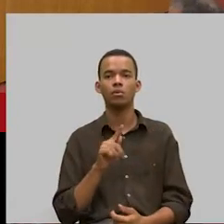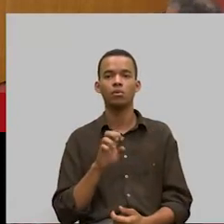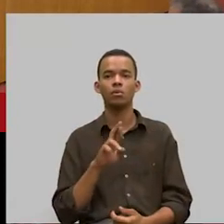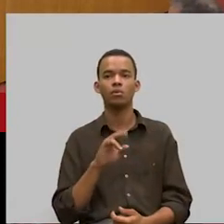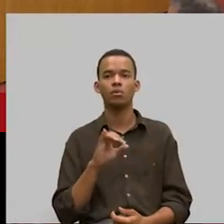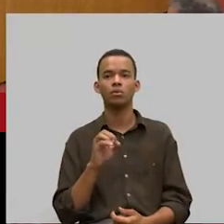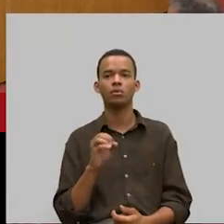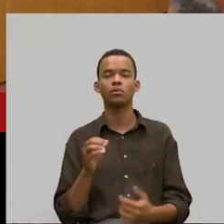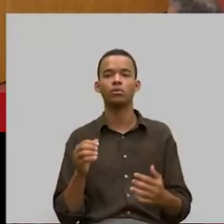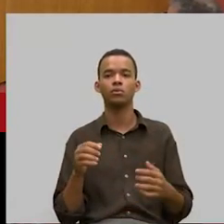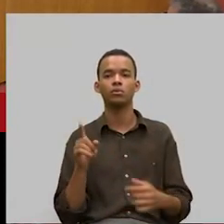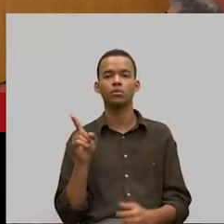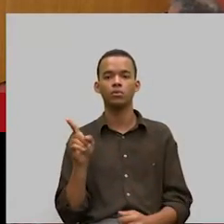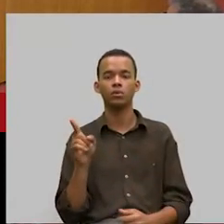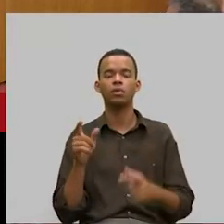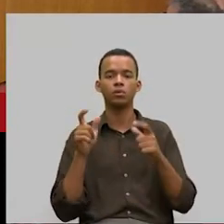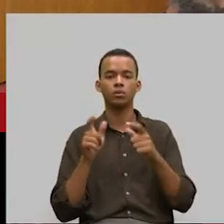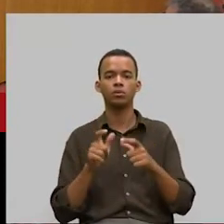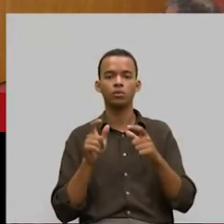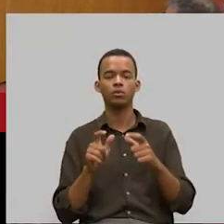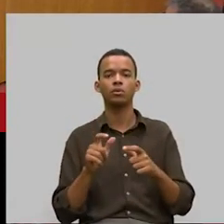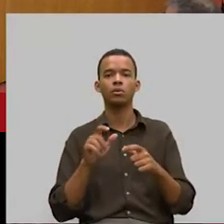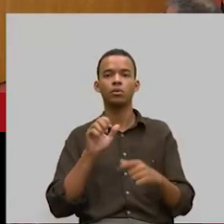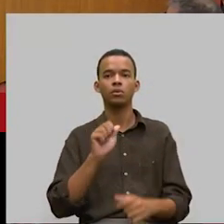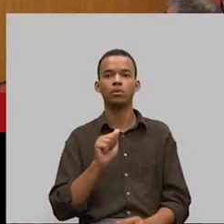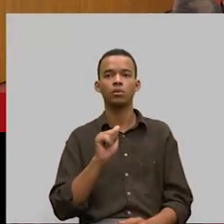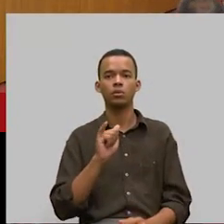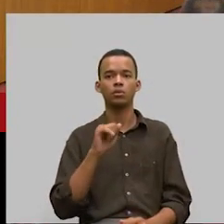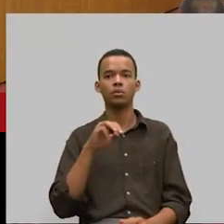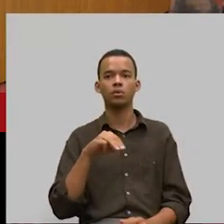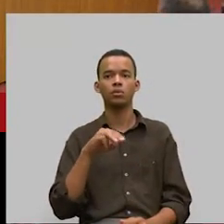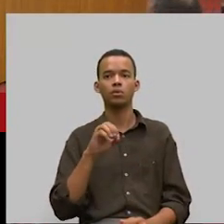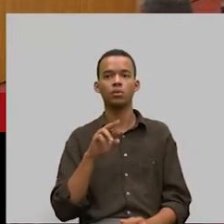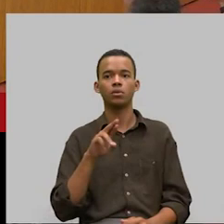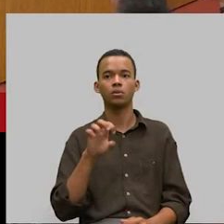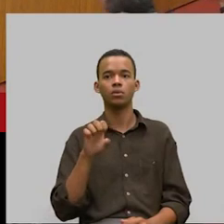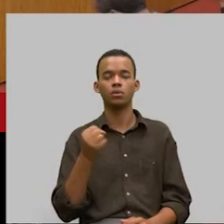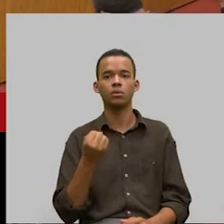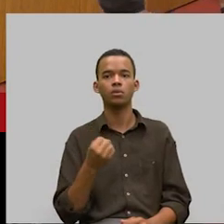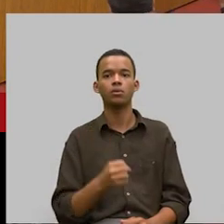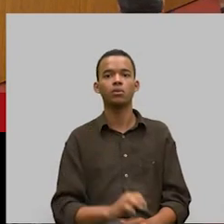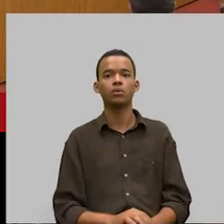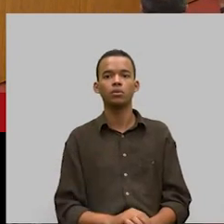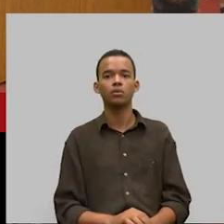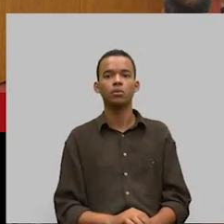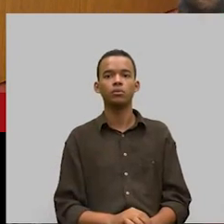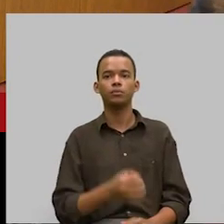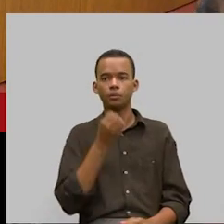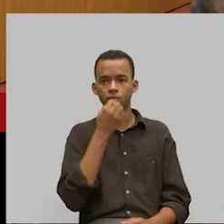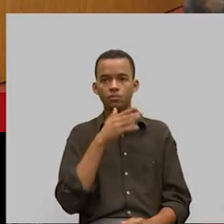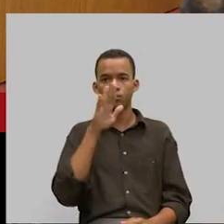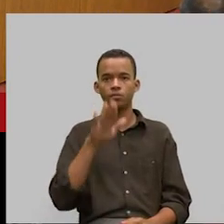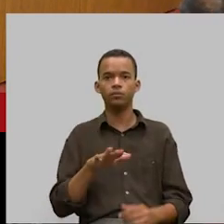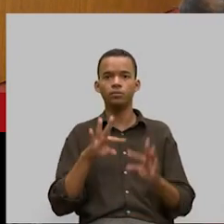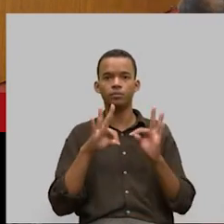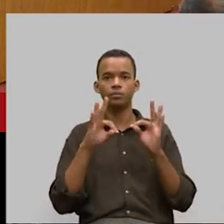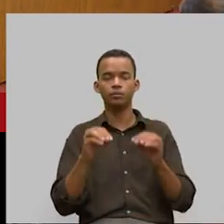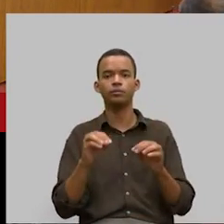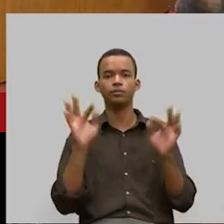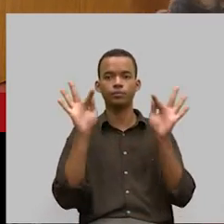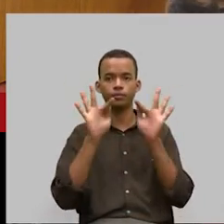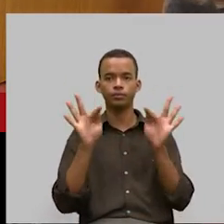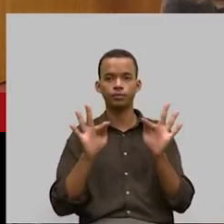dos eh Boa tarde novamente a gente fica feliz né Por